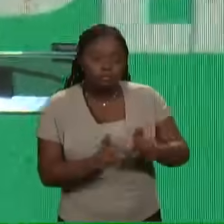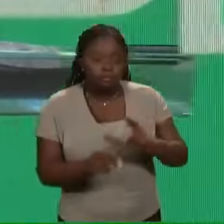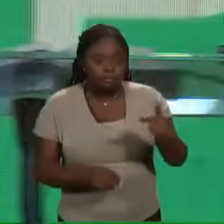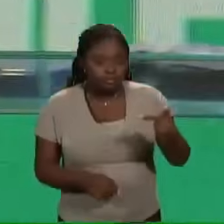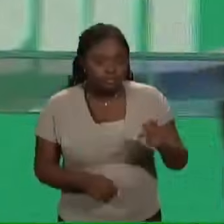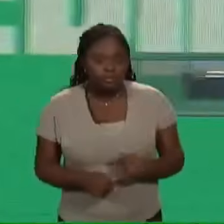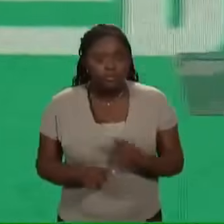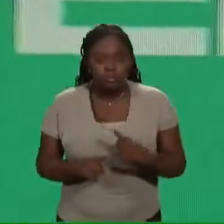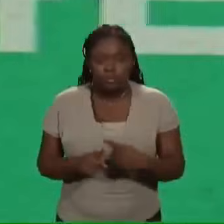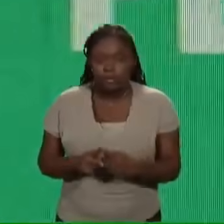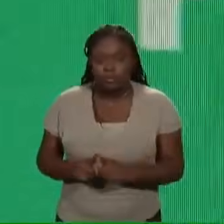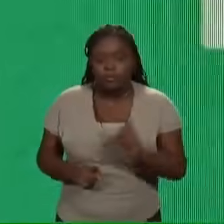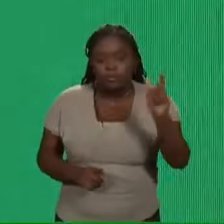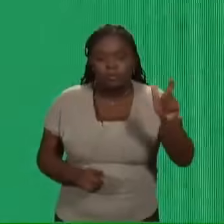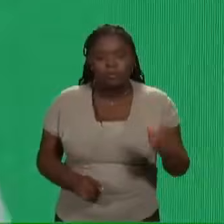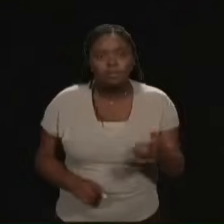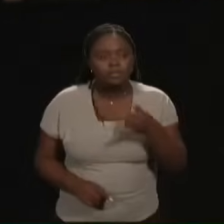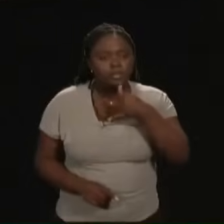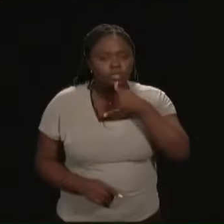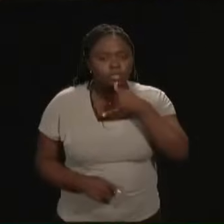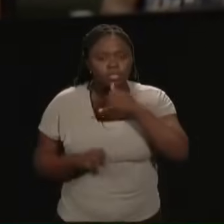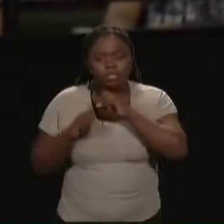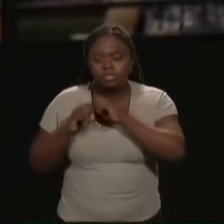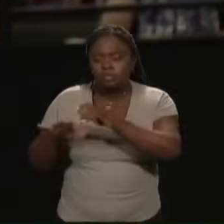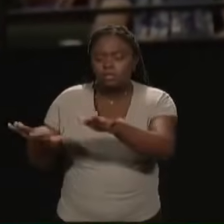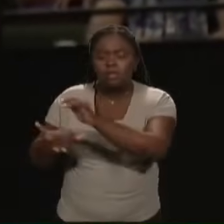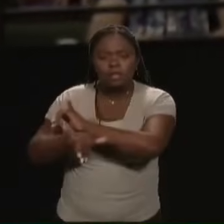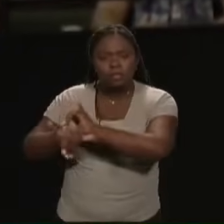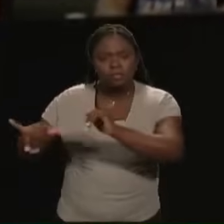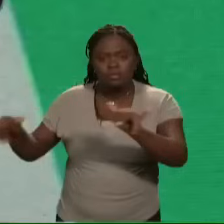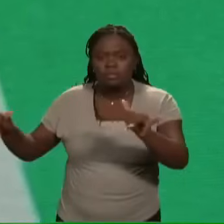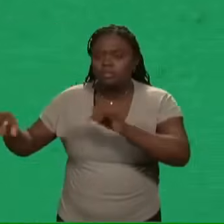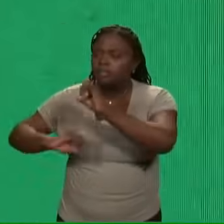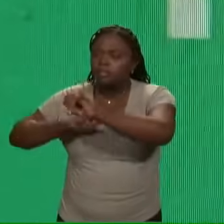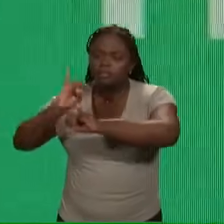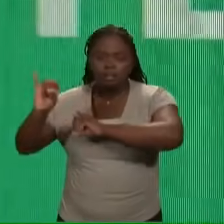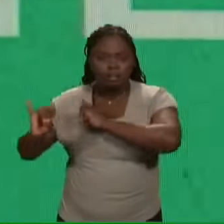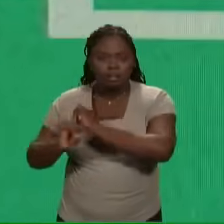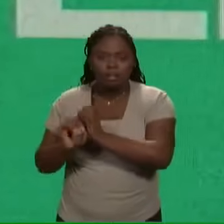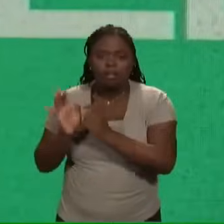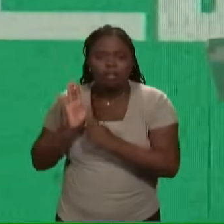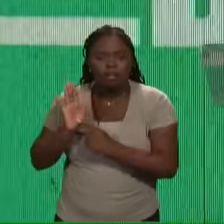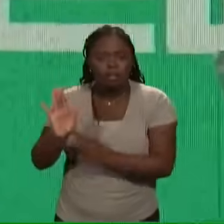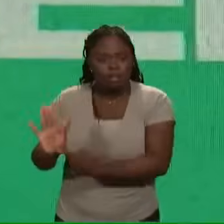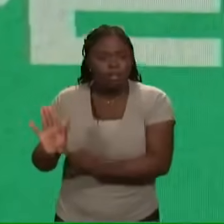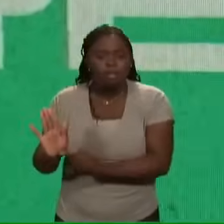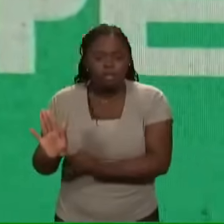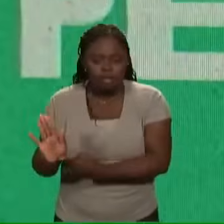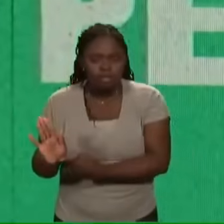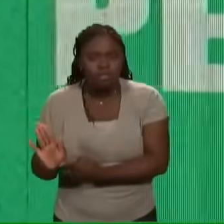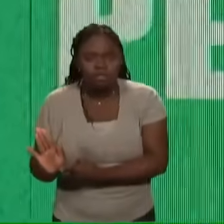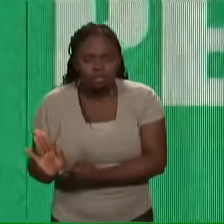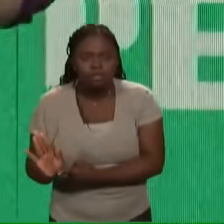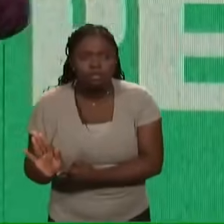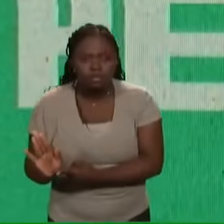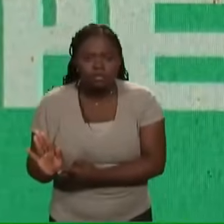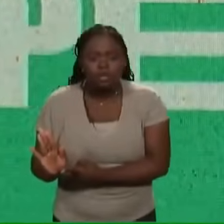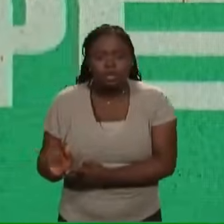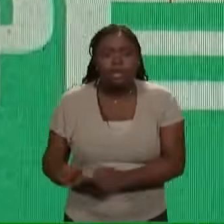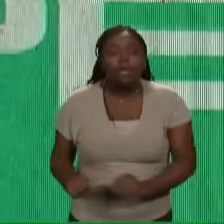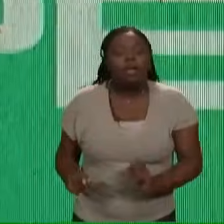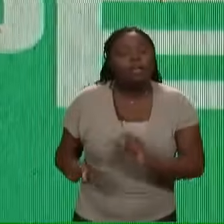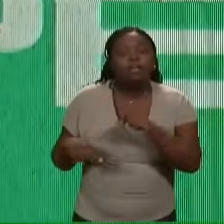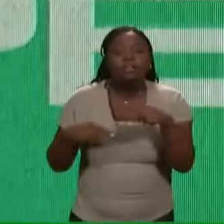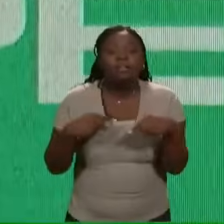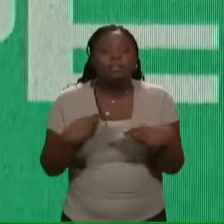quando fica triste com o outro, espalha a notícia para meio mundo, põe na internet, é o famoso saco de pena que joga de cima da montanha. E